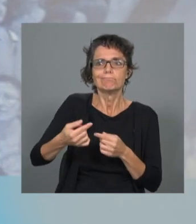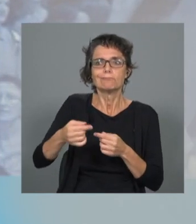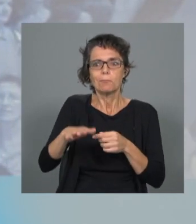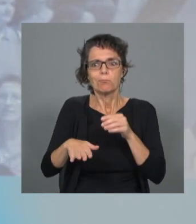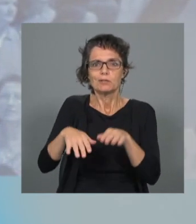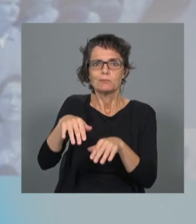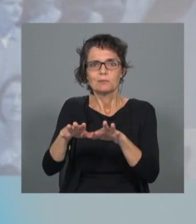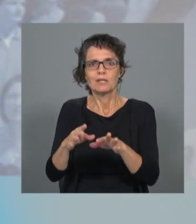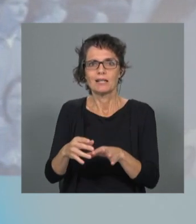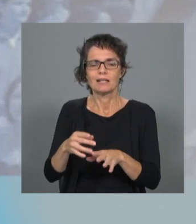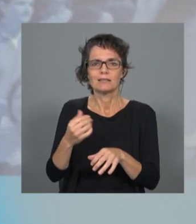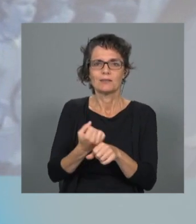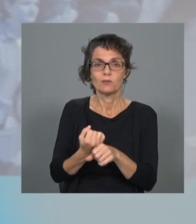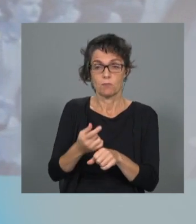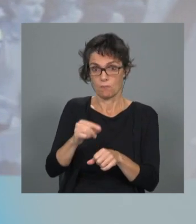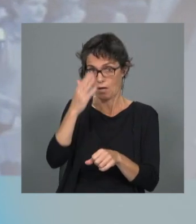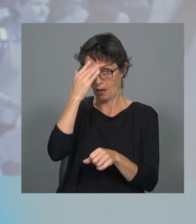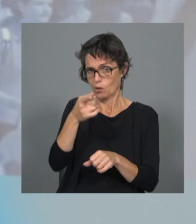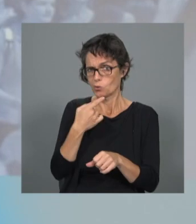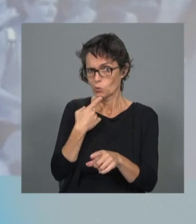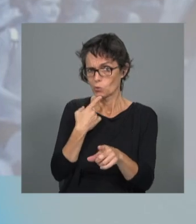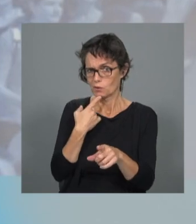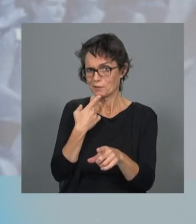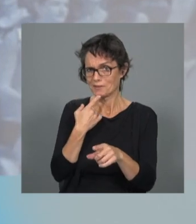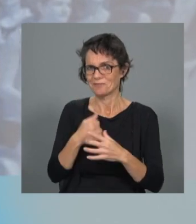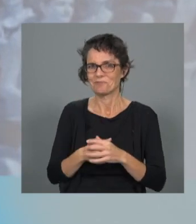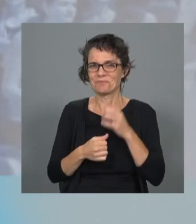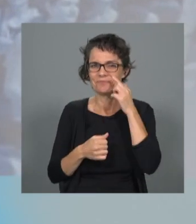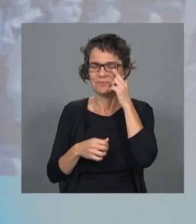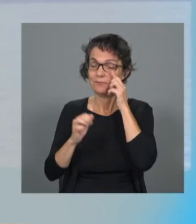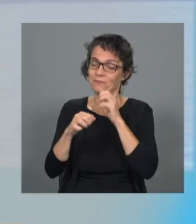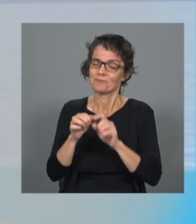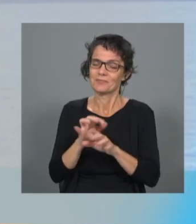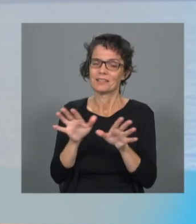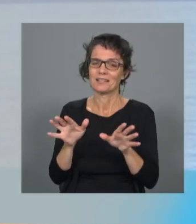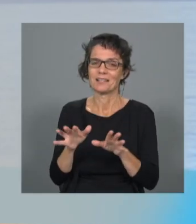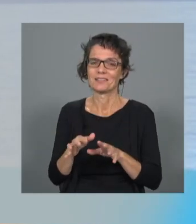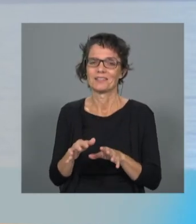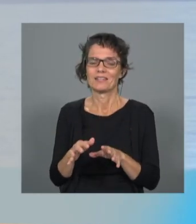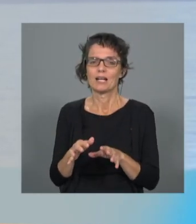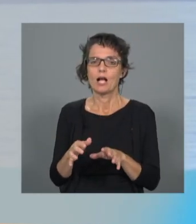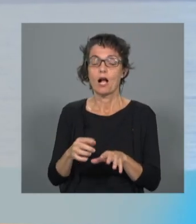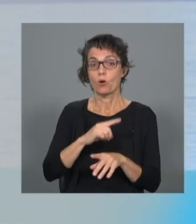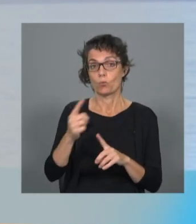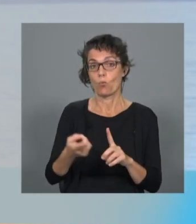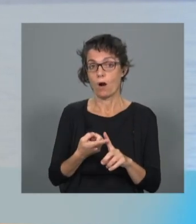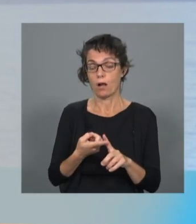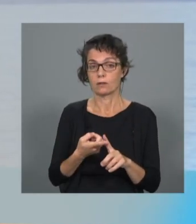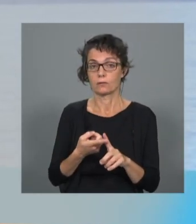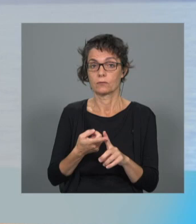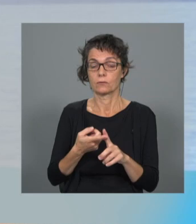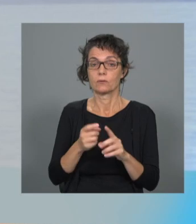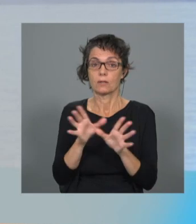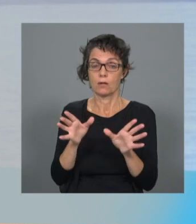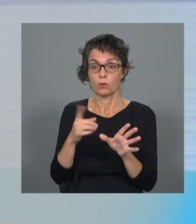e é também trabalho acrescido para um pároco. É sem dúvida, e é um ano que estamos... A própria preparação é